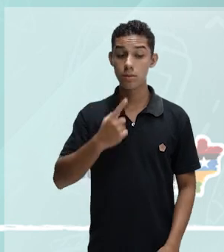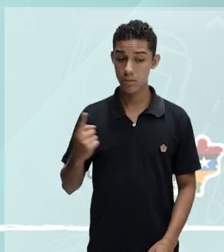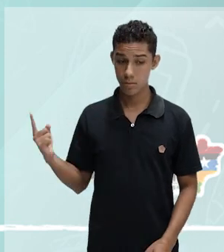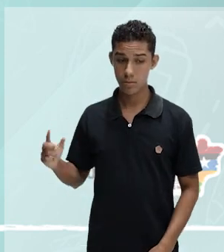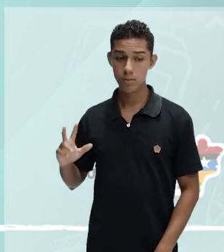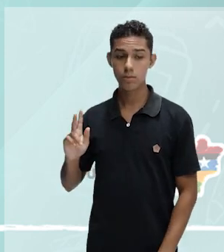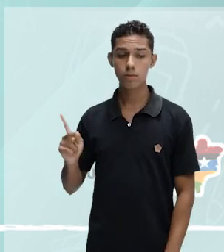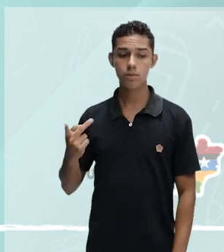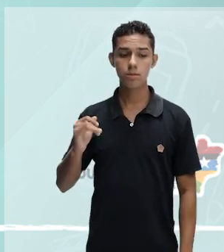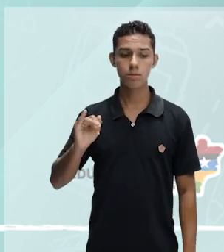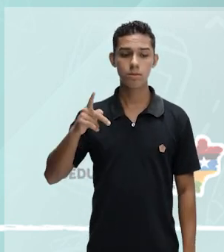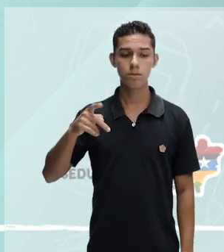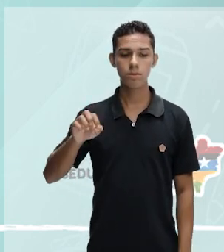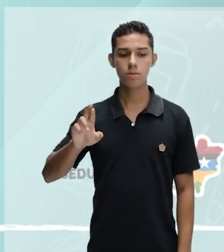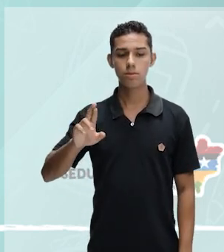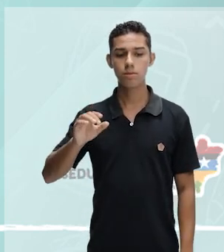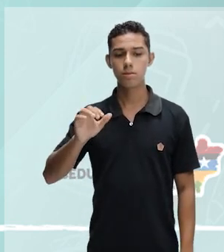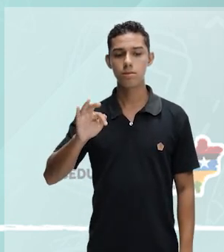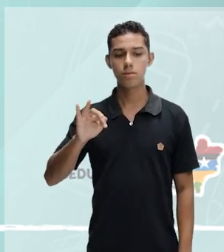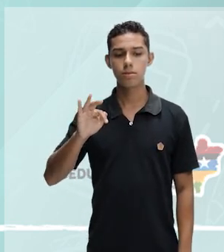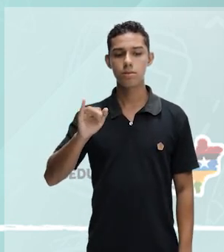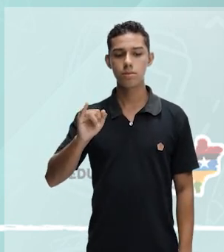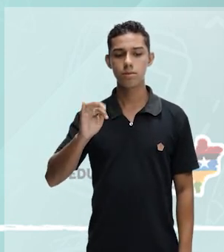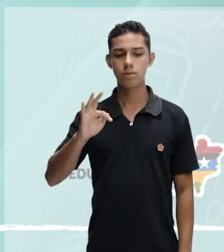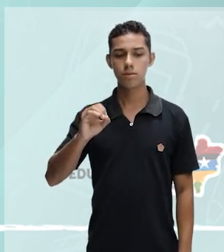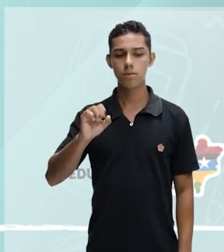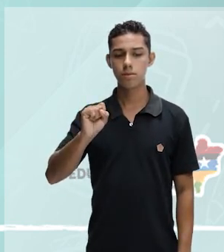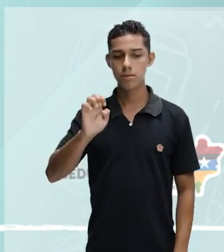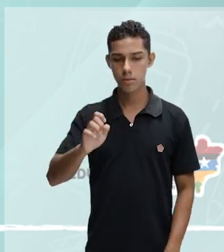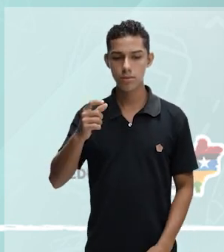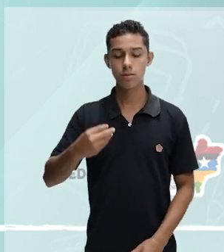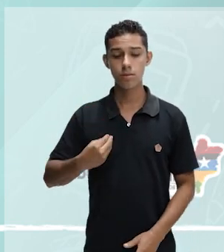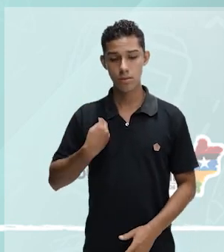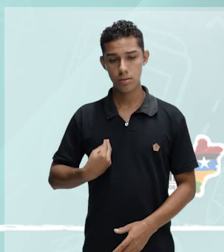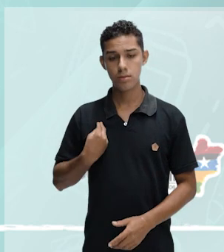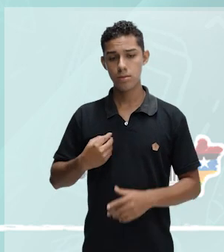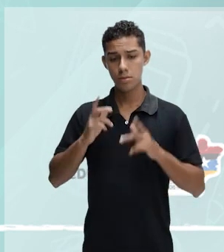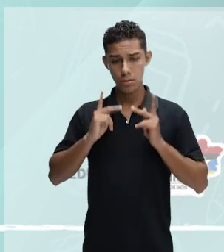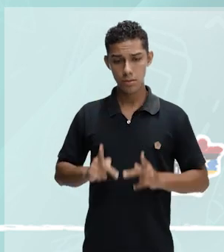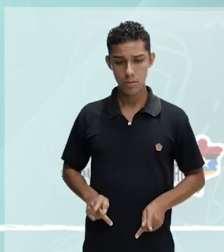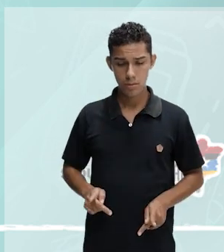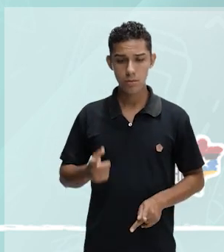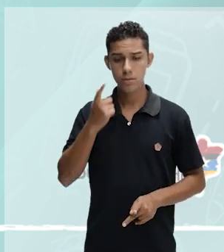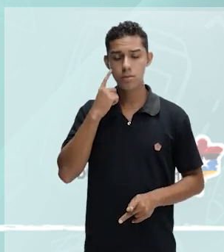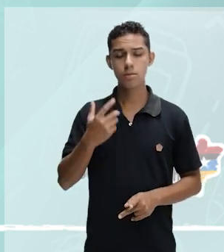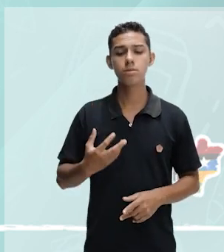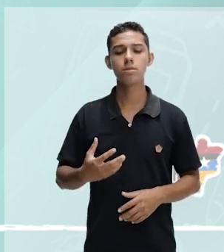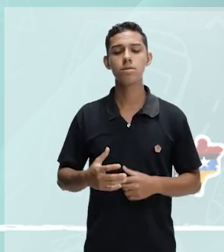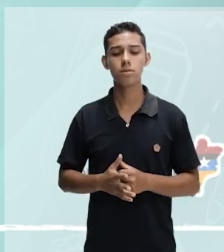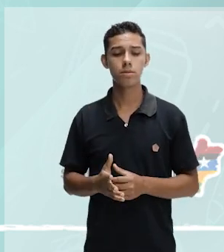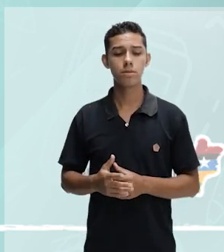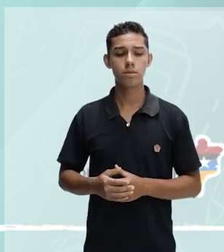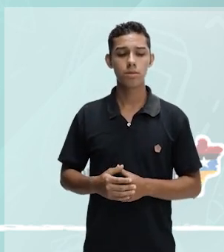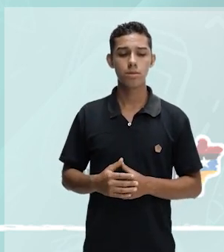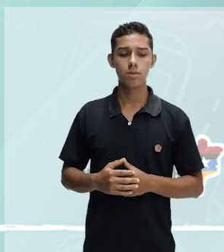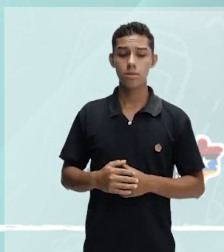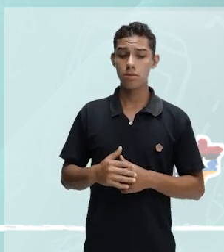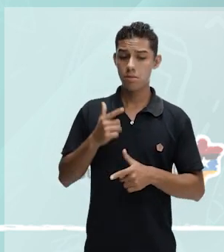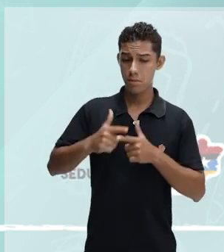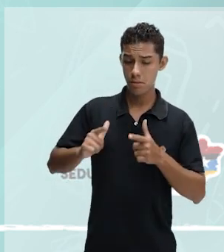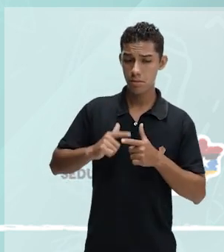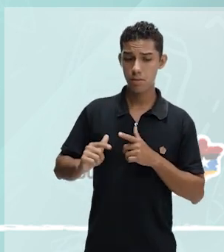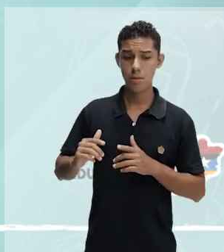Hipercifose. Cifose é uma curvatura presente na coluna vertebral que faz com que a região superior da costa, tá aqui, ó, pareça